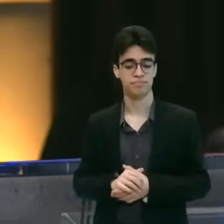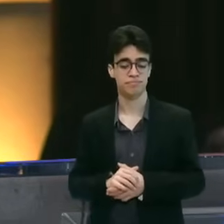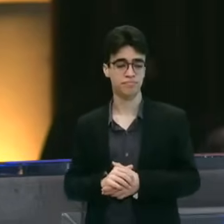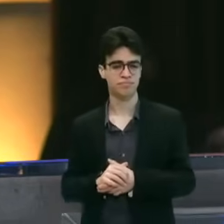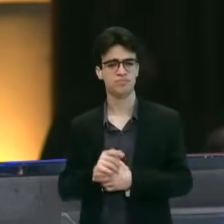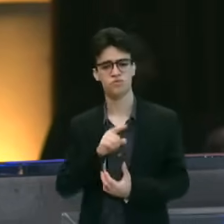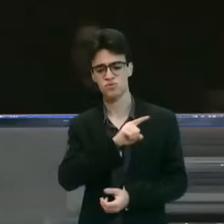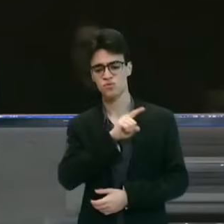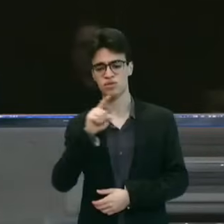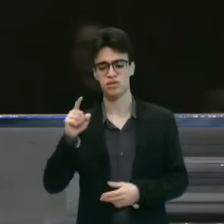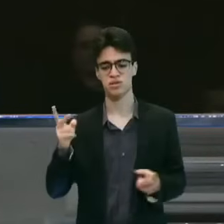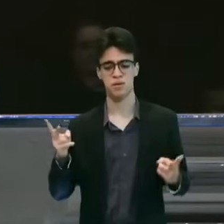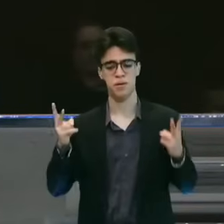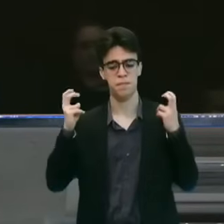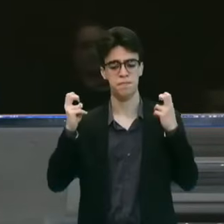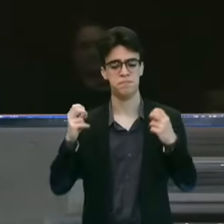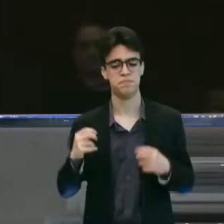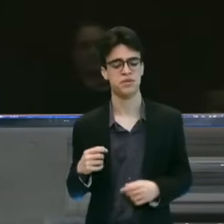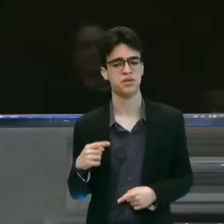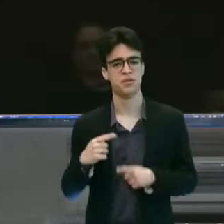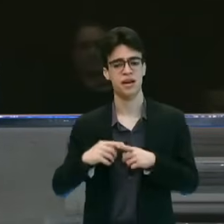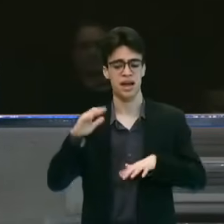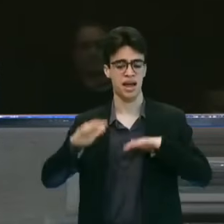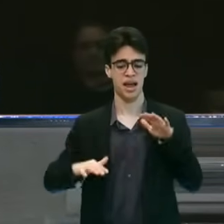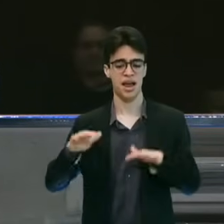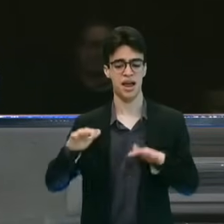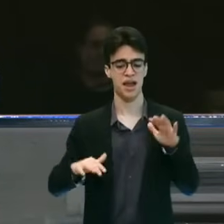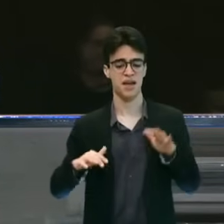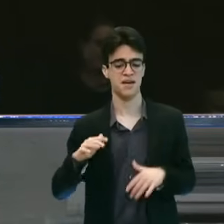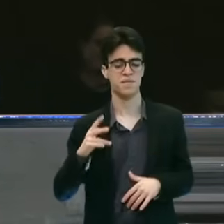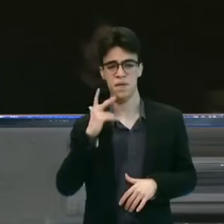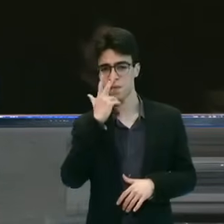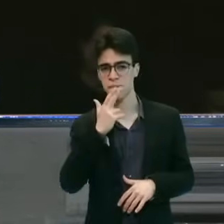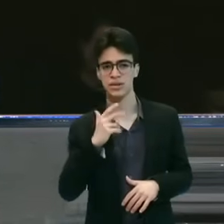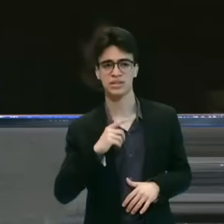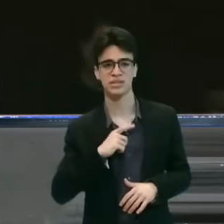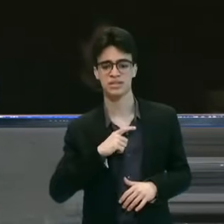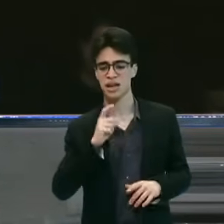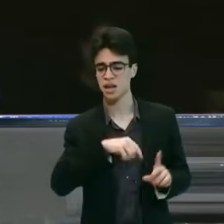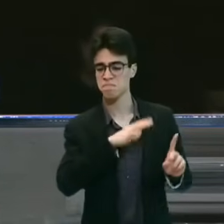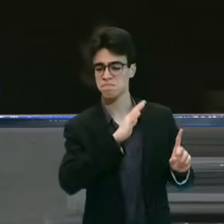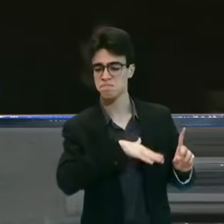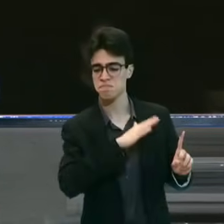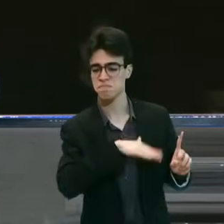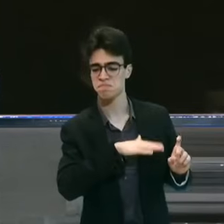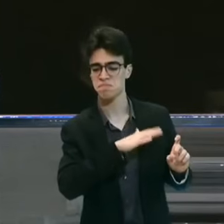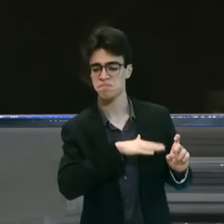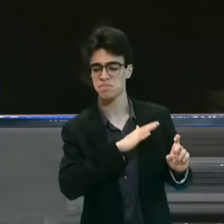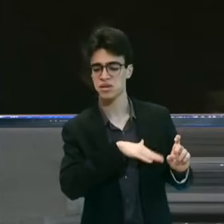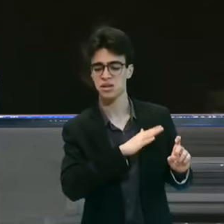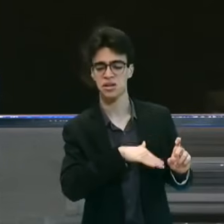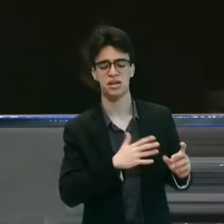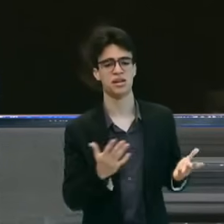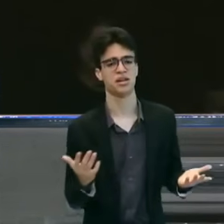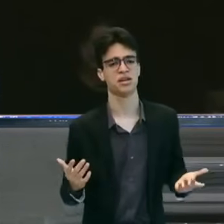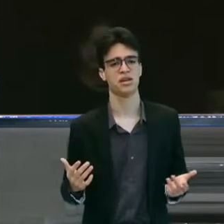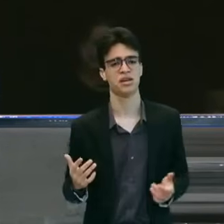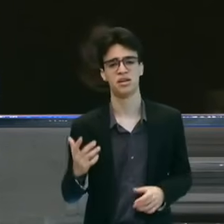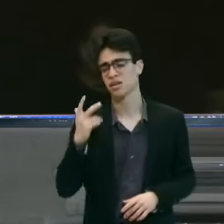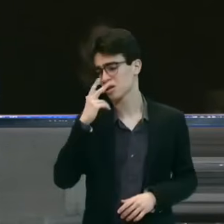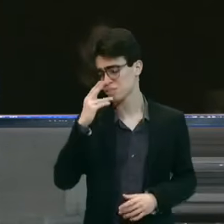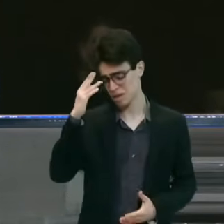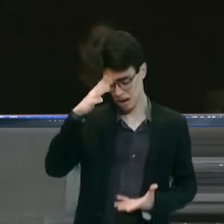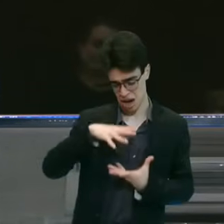Você consegue perceber como às vezes a gente cria determinados mitos que desfiguram a nossa